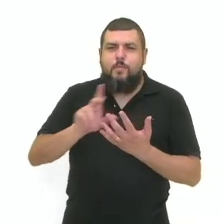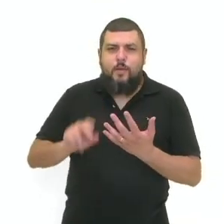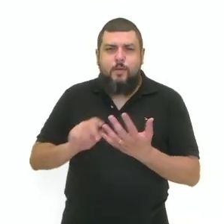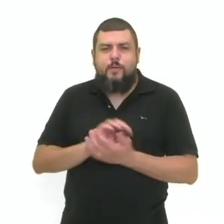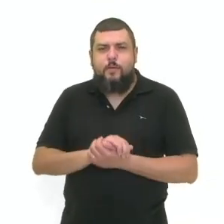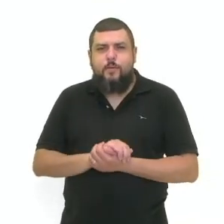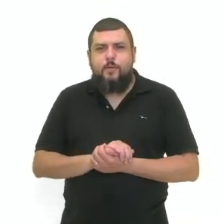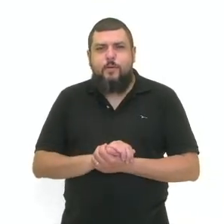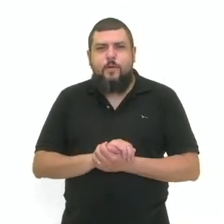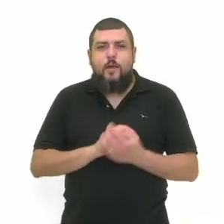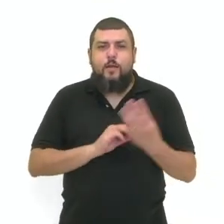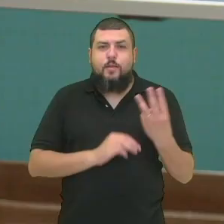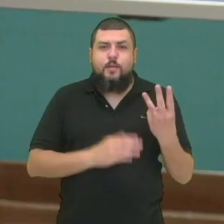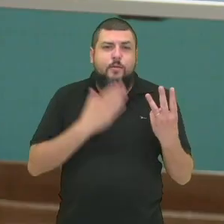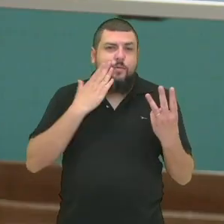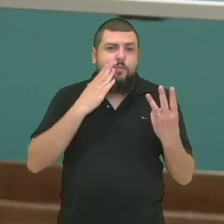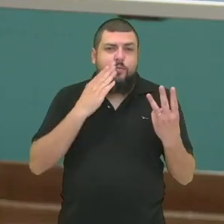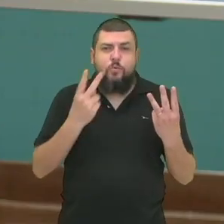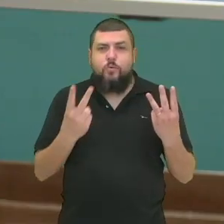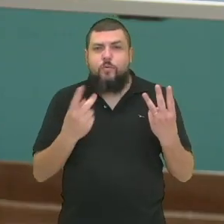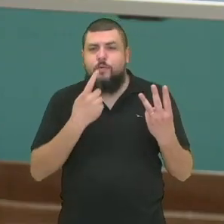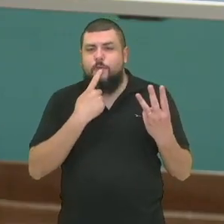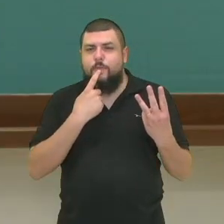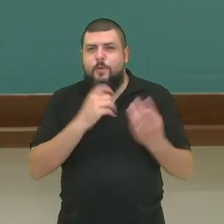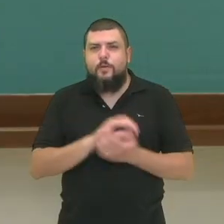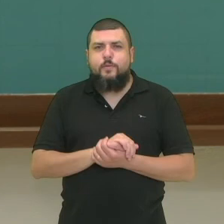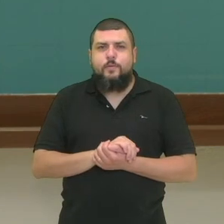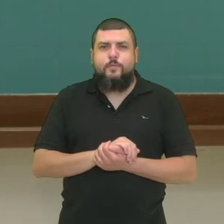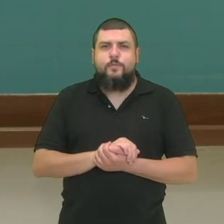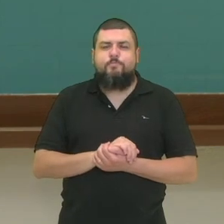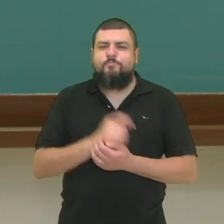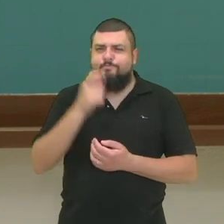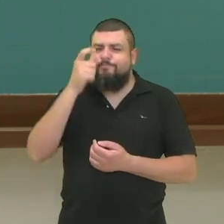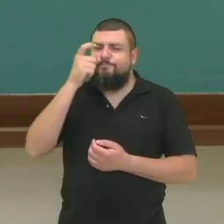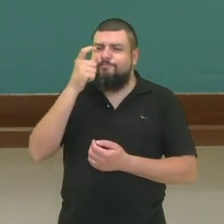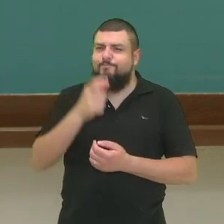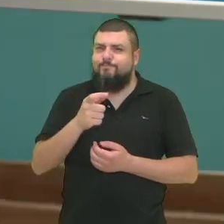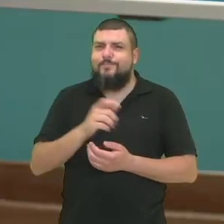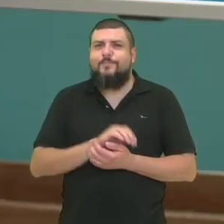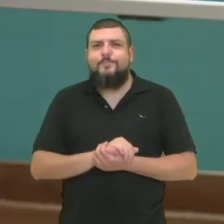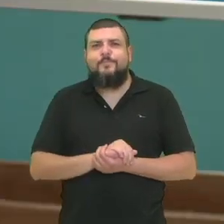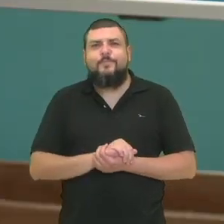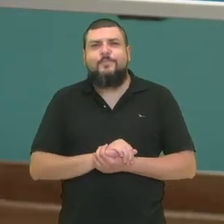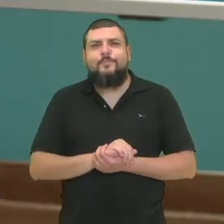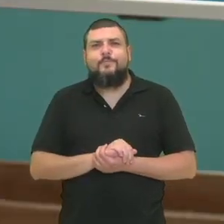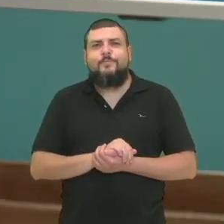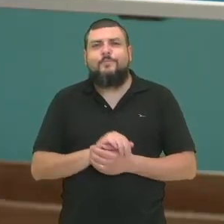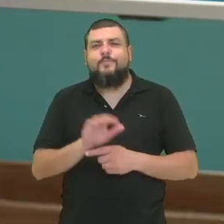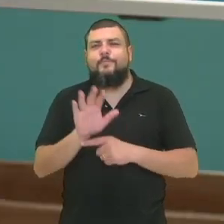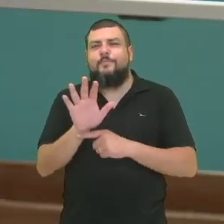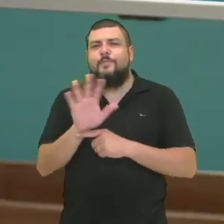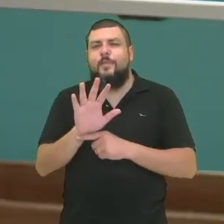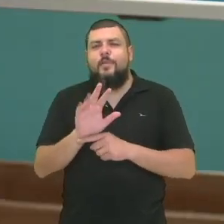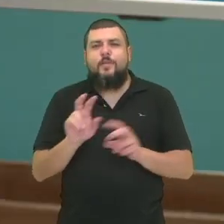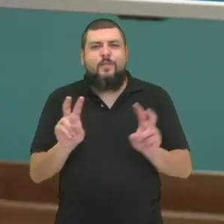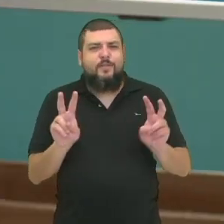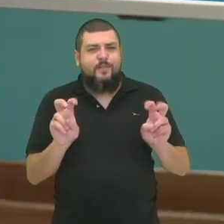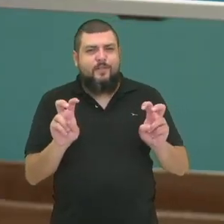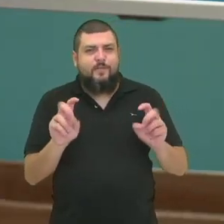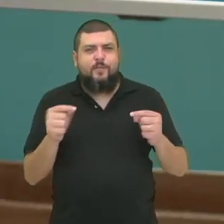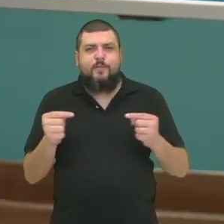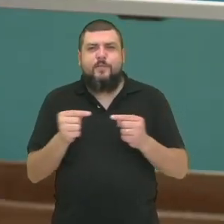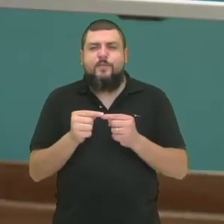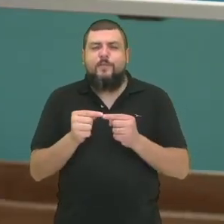bolas 3 azuis e duas vermelhas muito interessante Então veja que nesse vídeo nós falamos